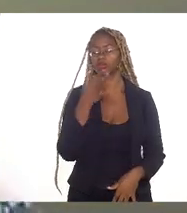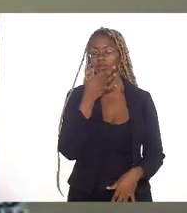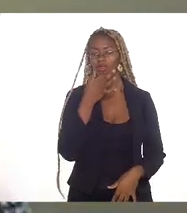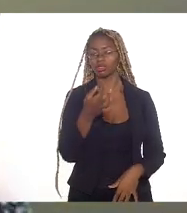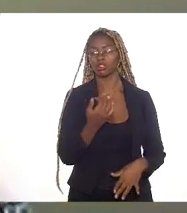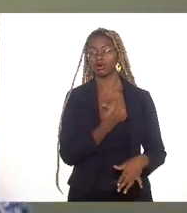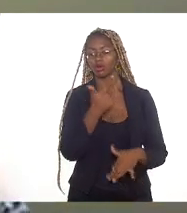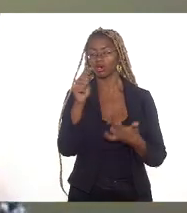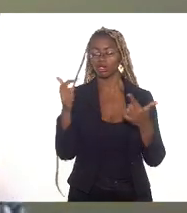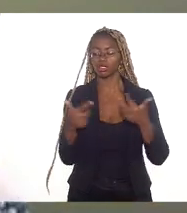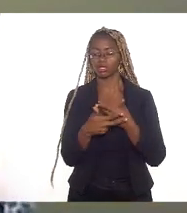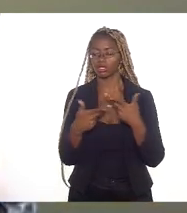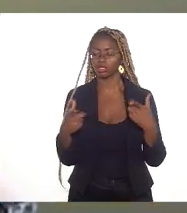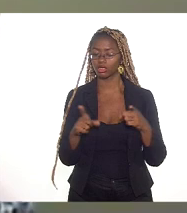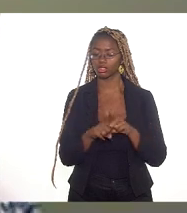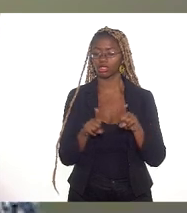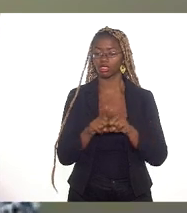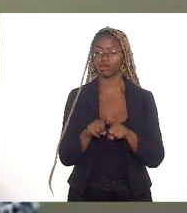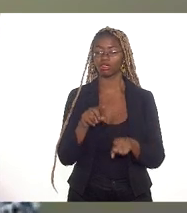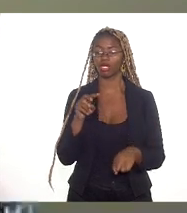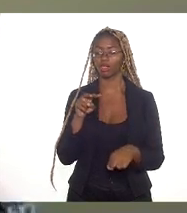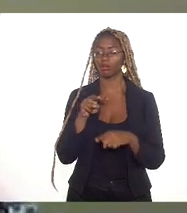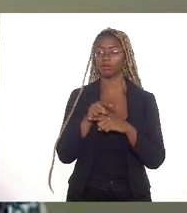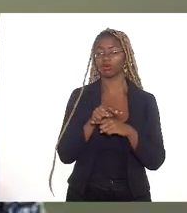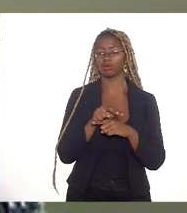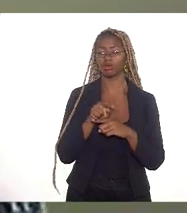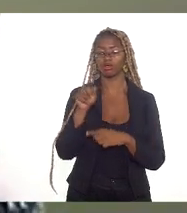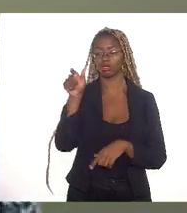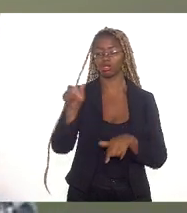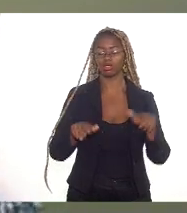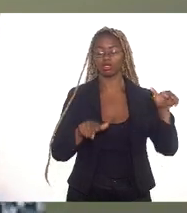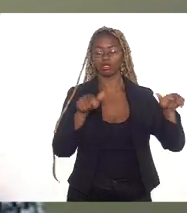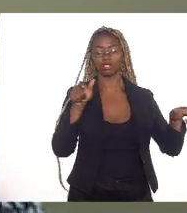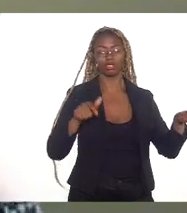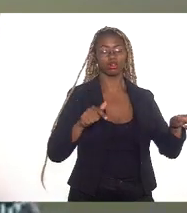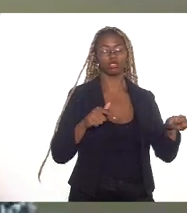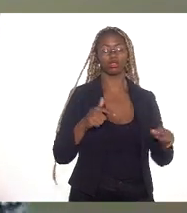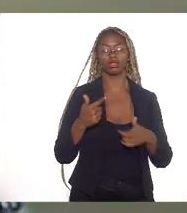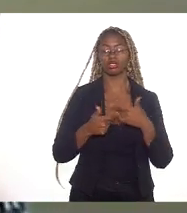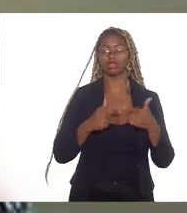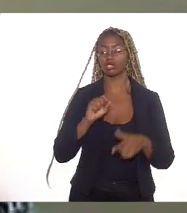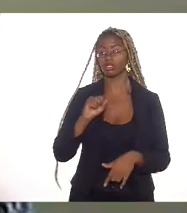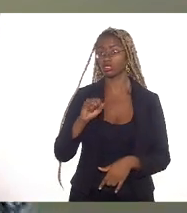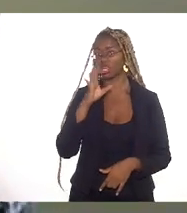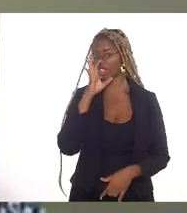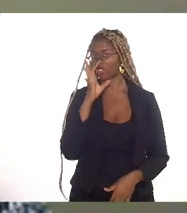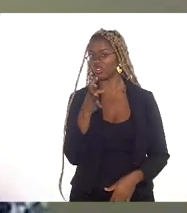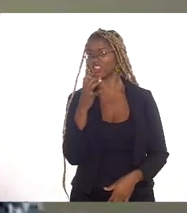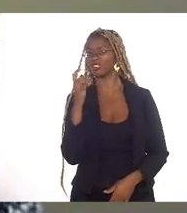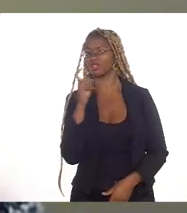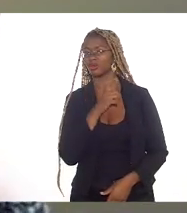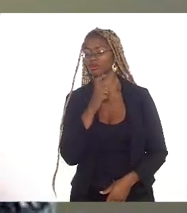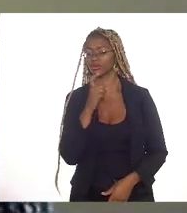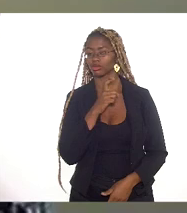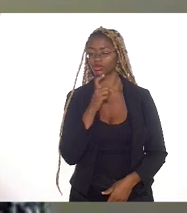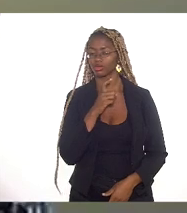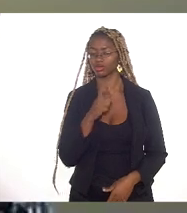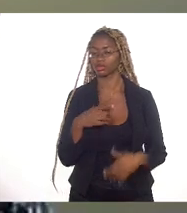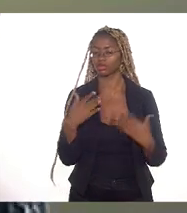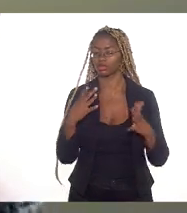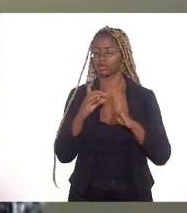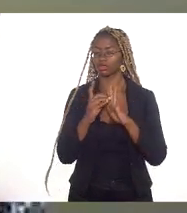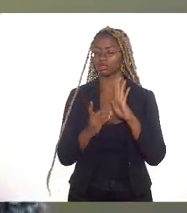outras coisas, a proteção dos servidores nos casos de falsa acusação. O decreto